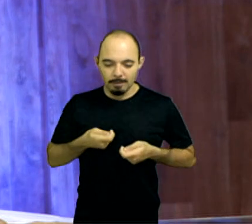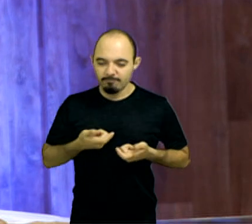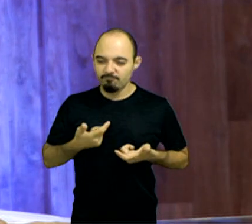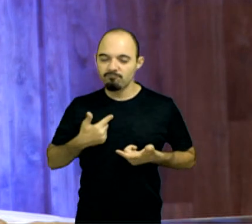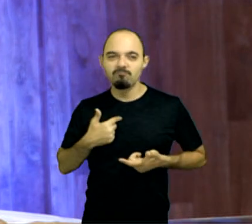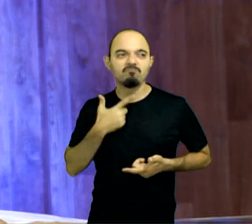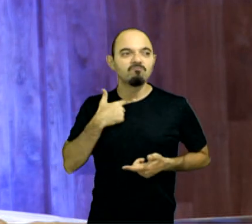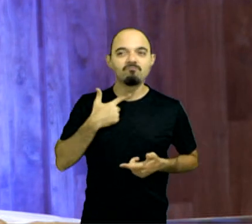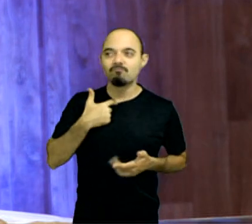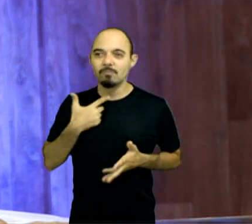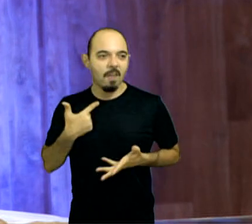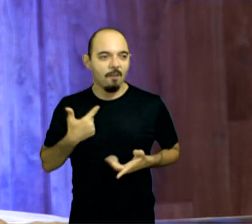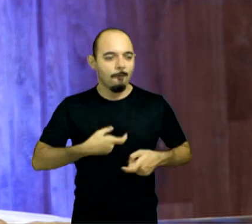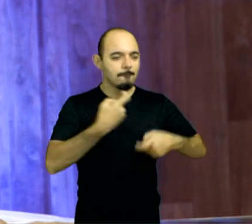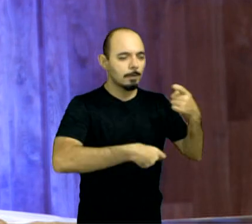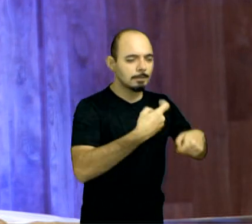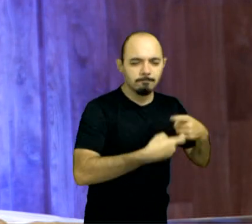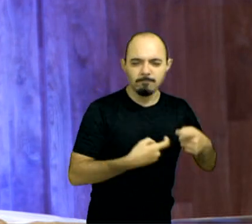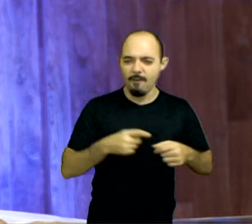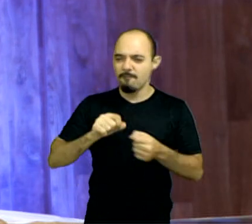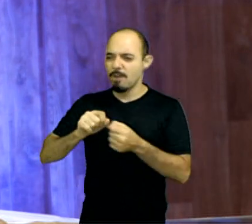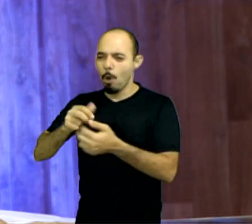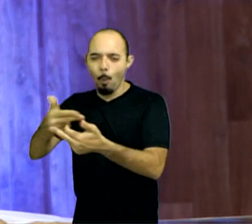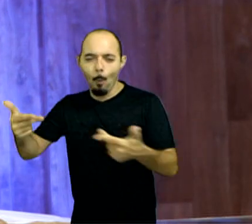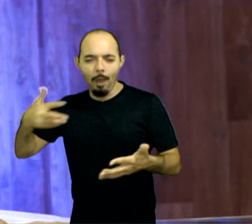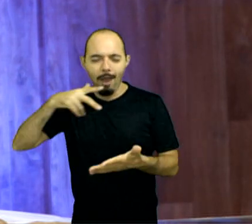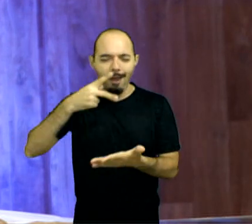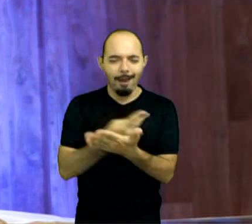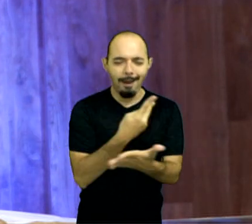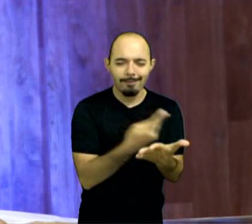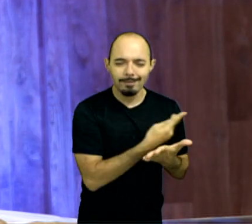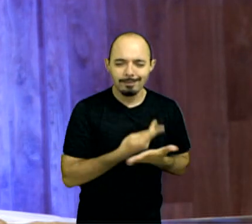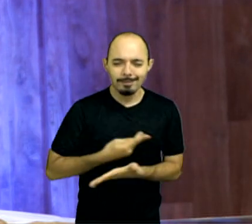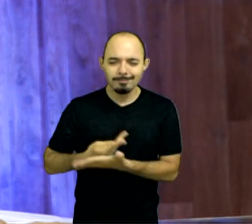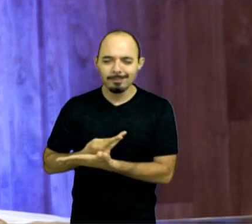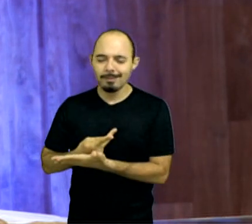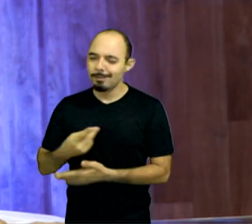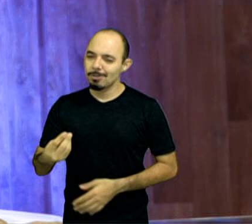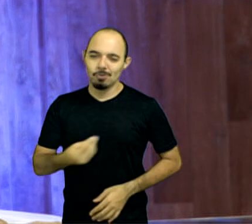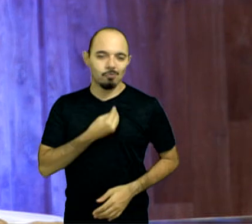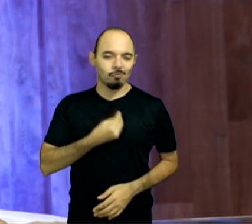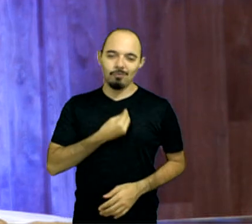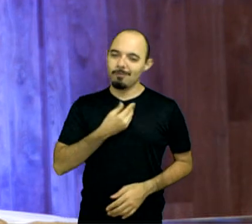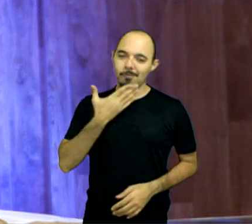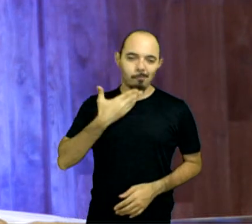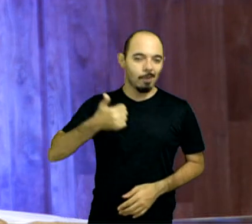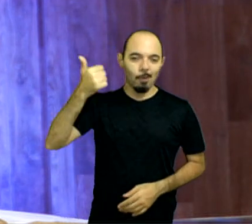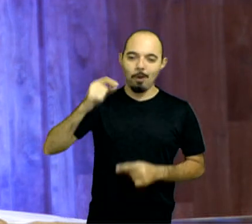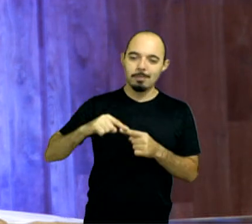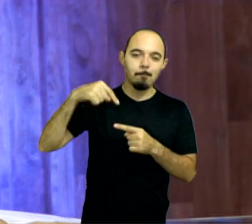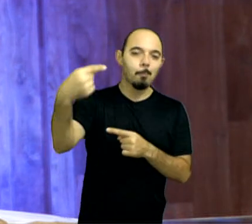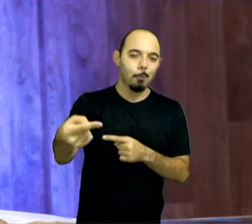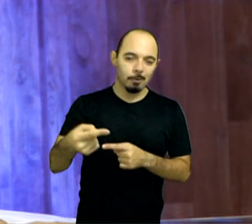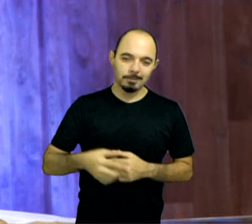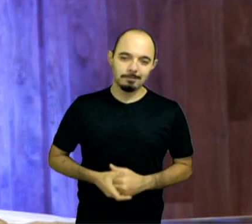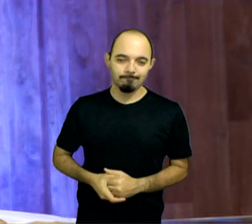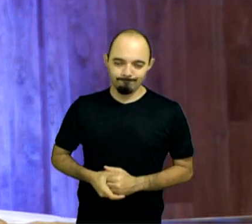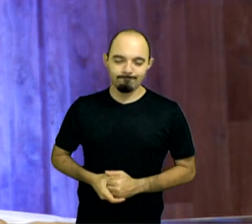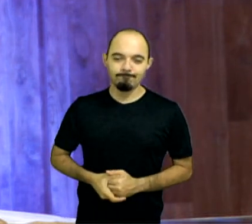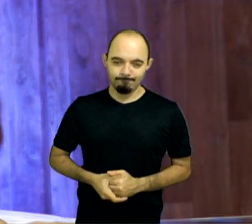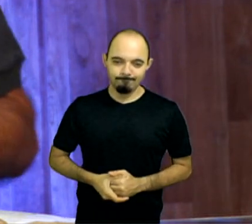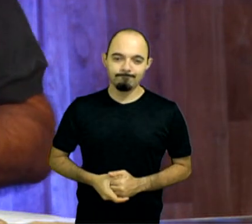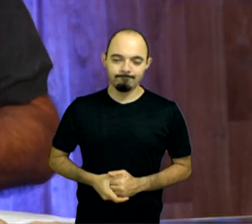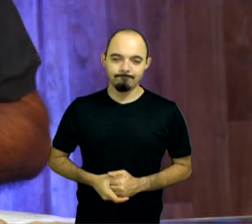isso vai destruí-lo e vai impedir de que ele viva o melhor de Deus para a sua vida. Eu fui